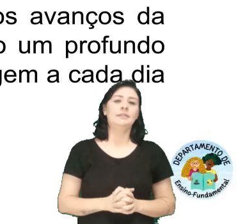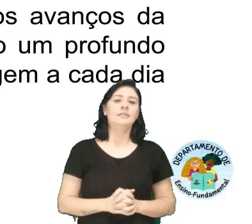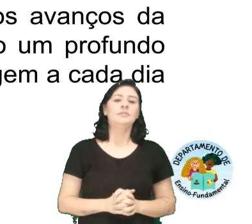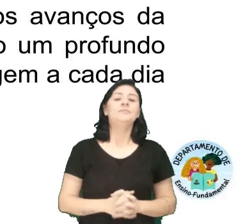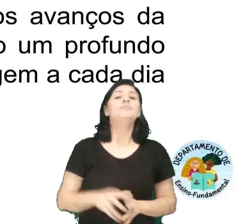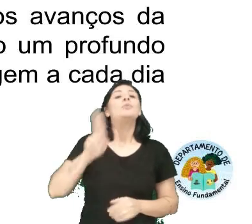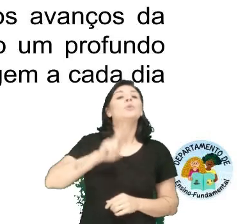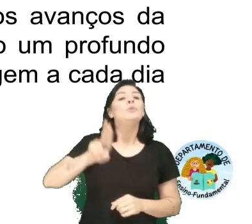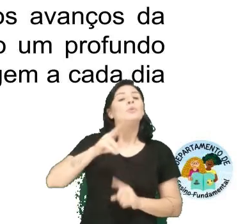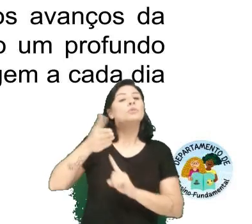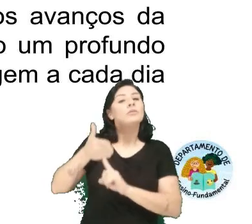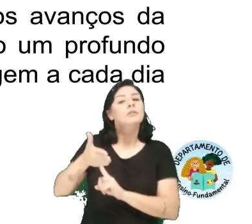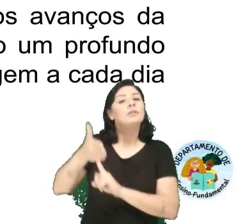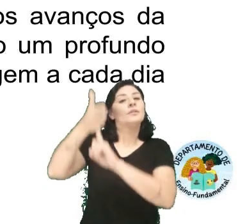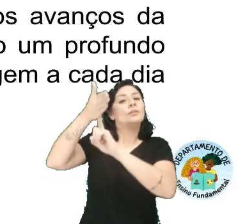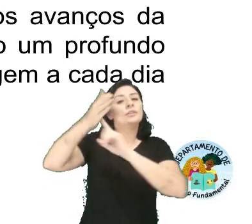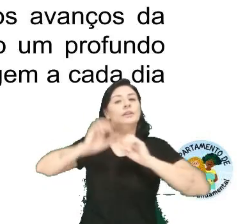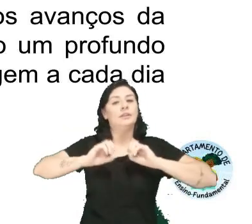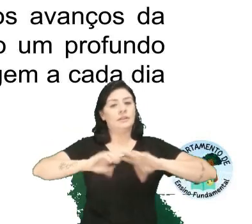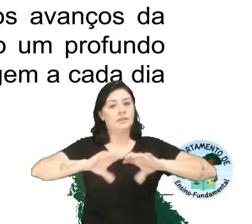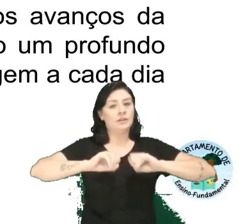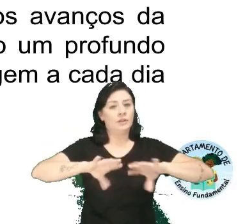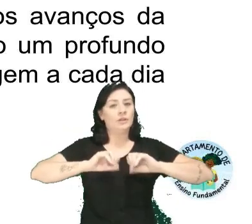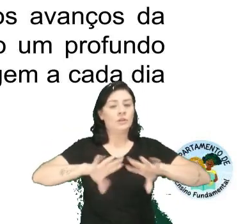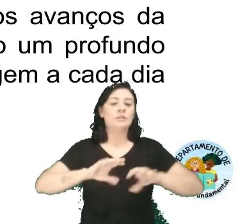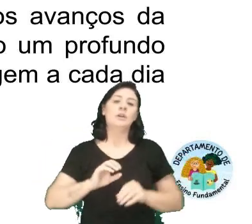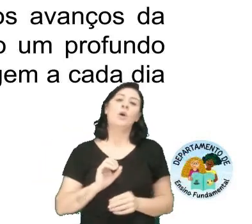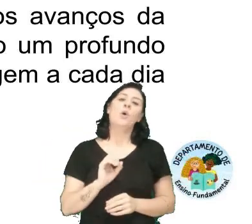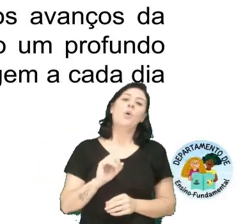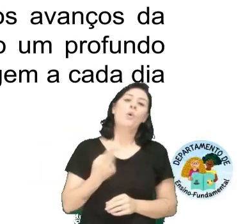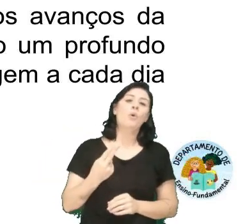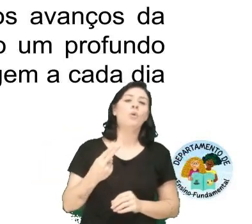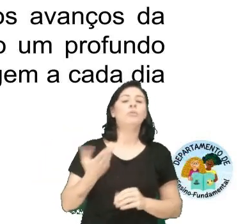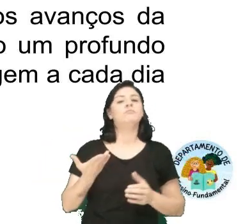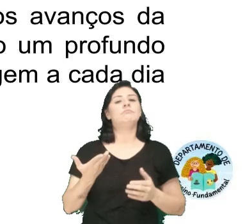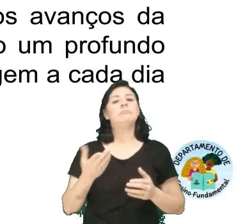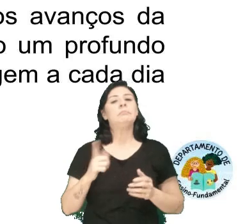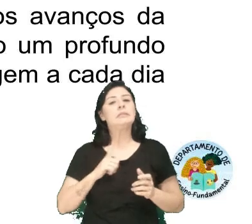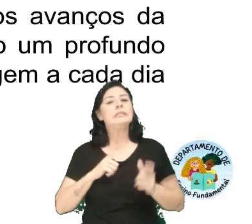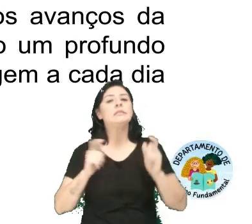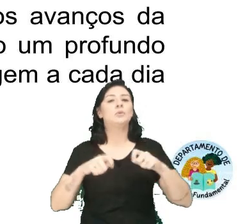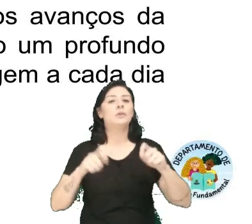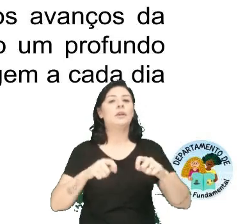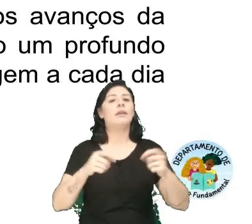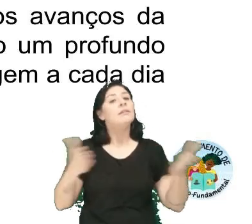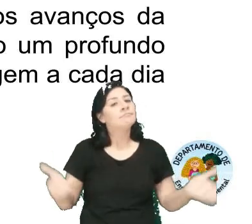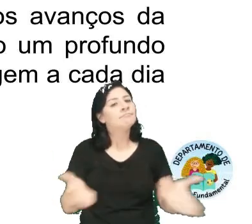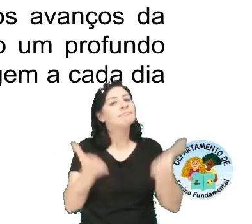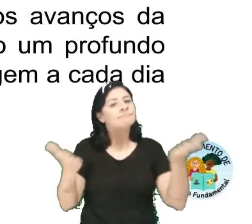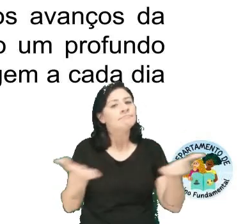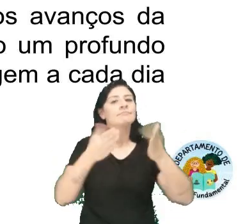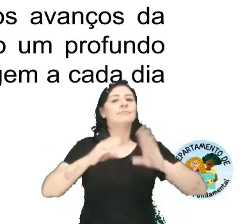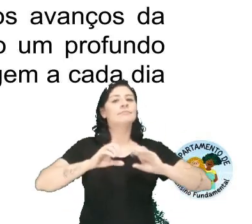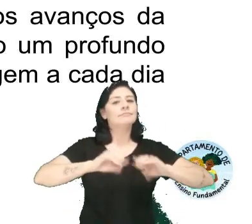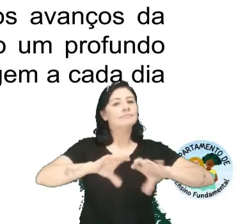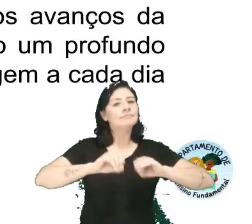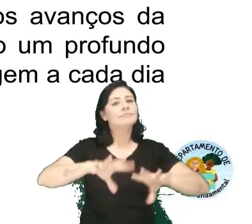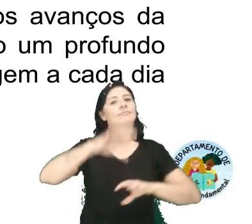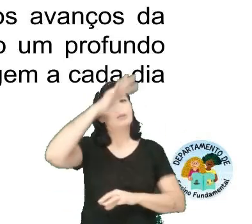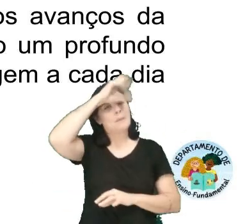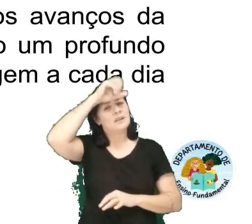O uso das tecnologias educacionais ou a tecnologia assistiva tem a finalidade de promover a aprendizagem de crianças